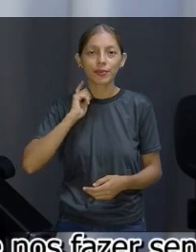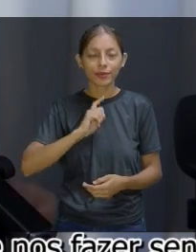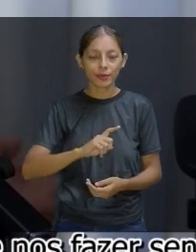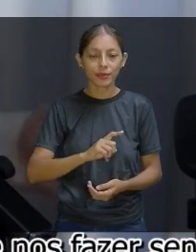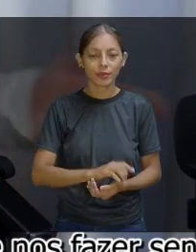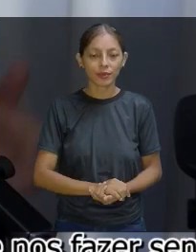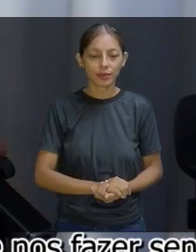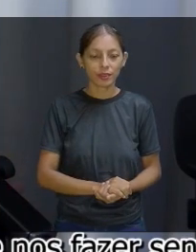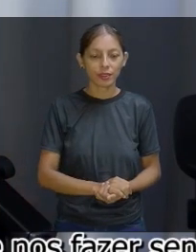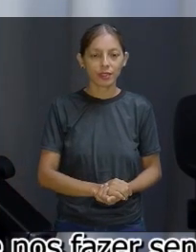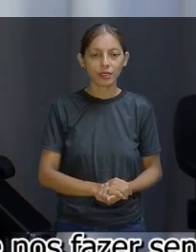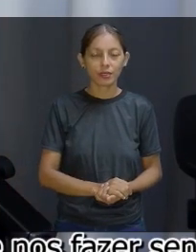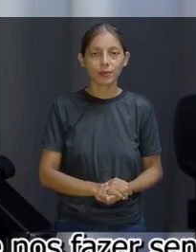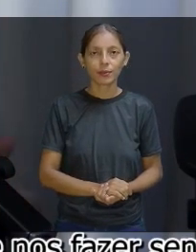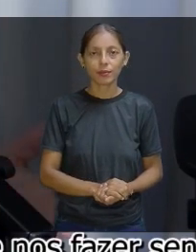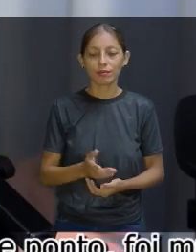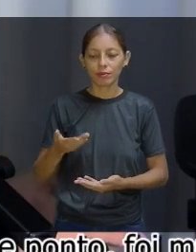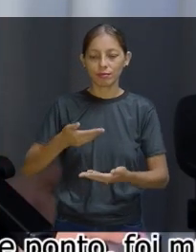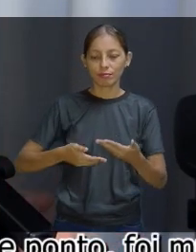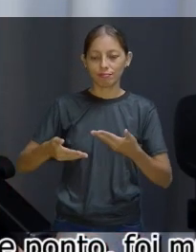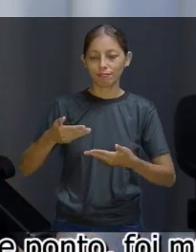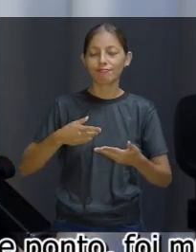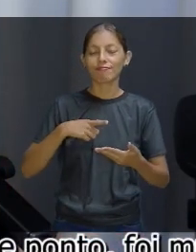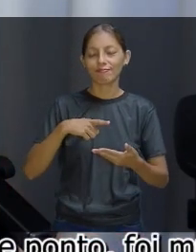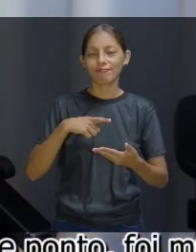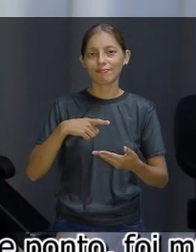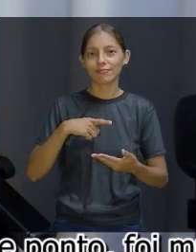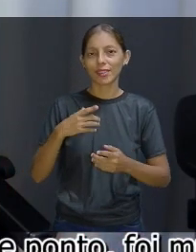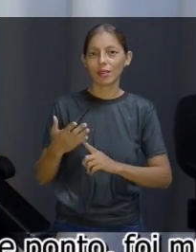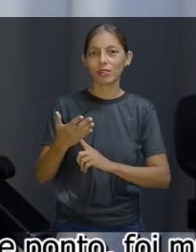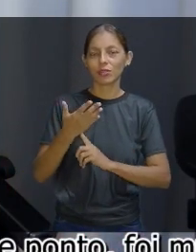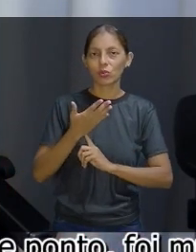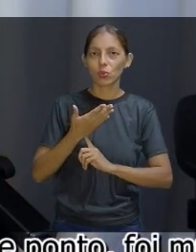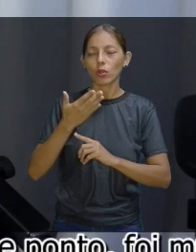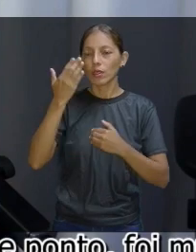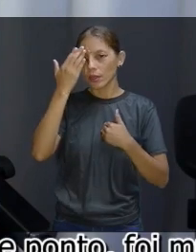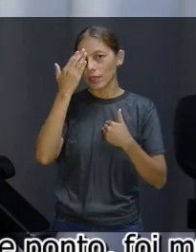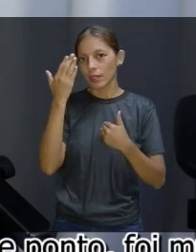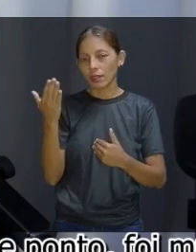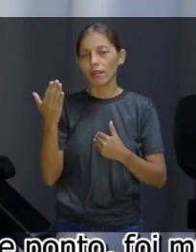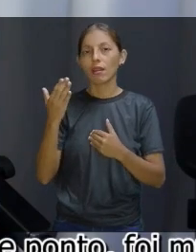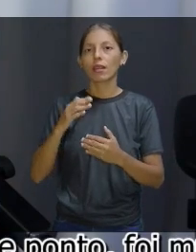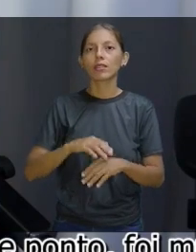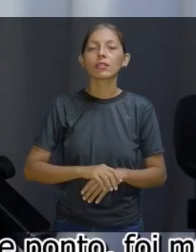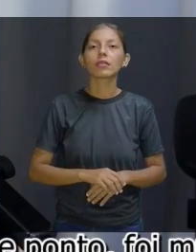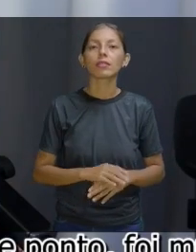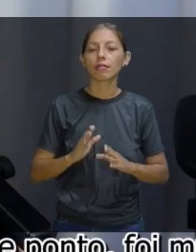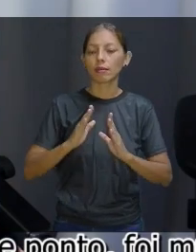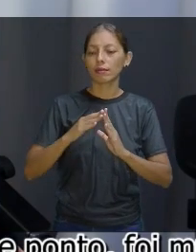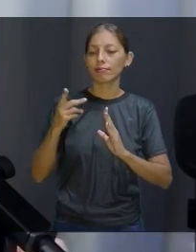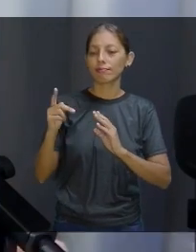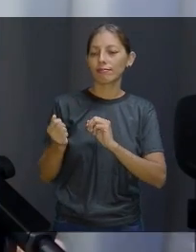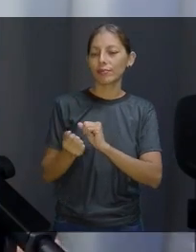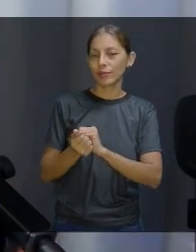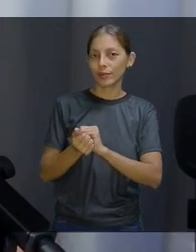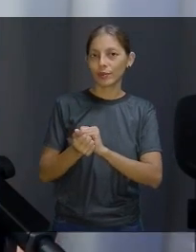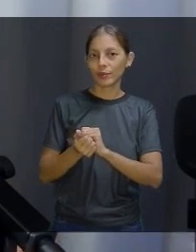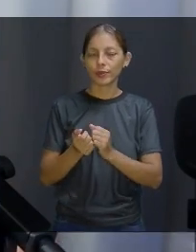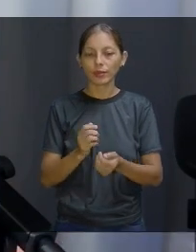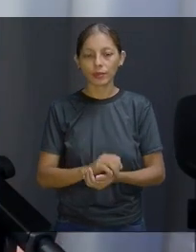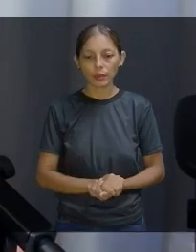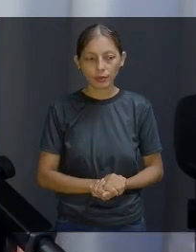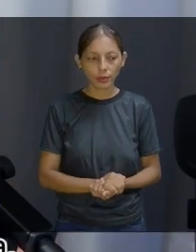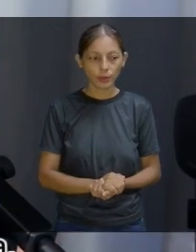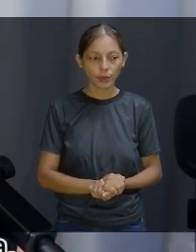realmente nos fazer sentir nessa mineiridade, se é que eu posso dizer assim. E destacar esse ponto, né? Foi